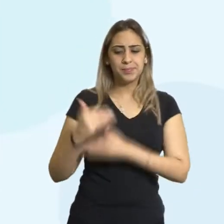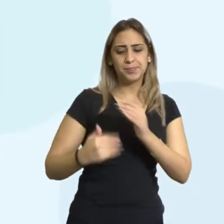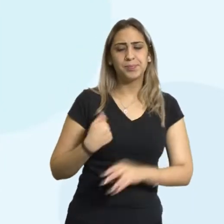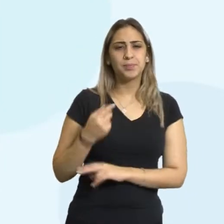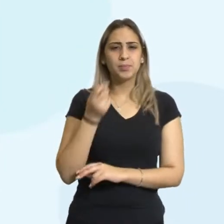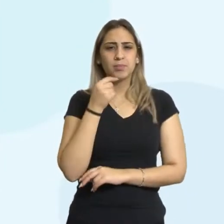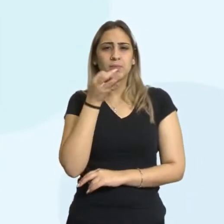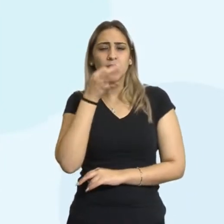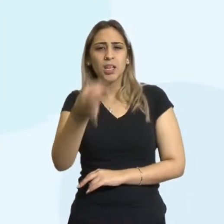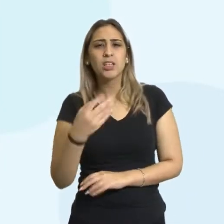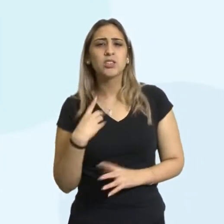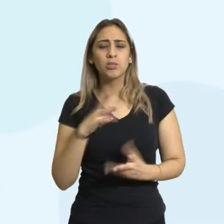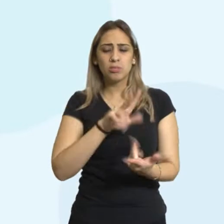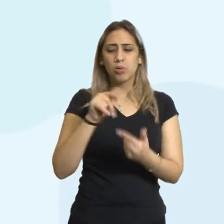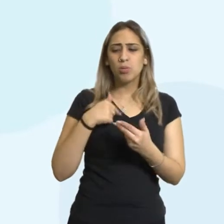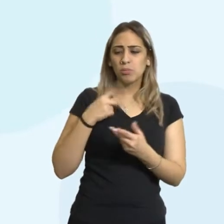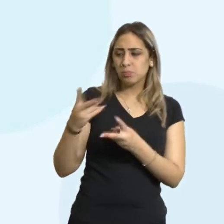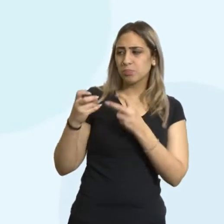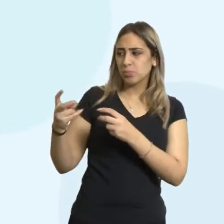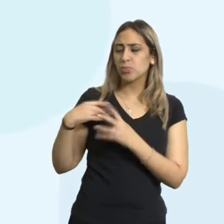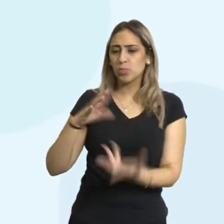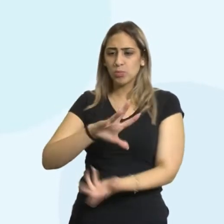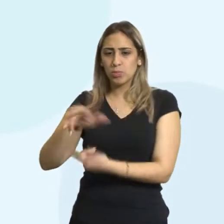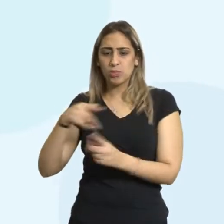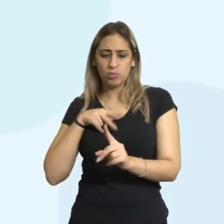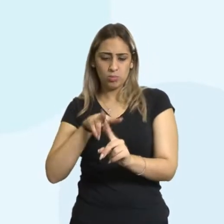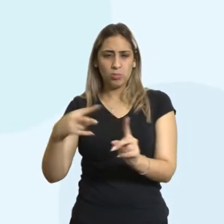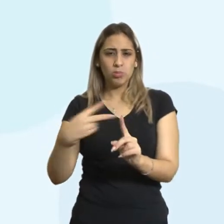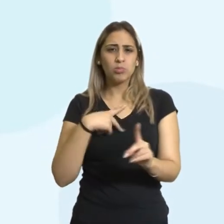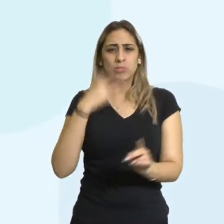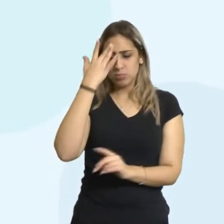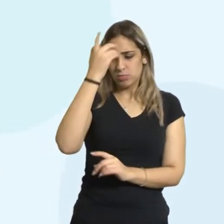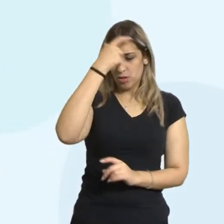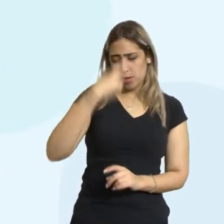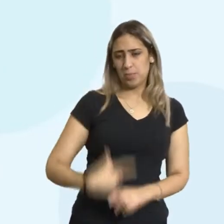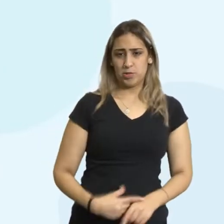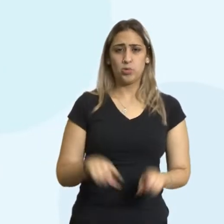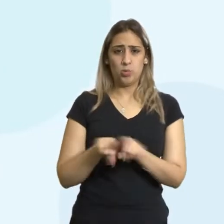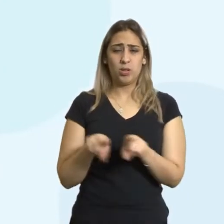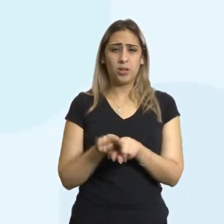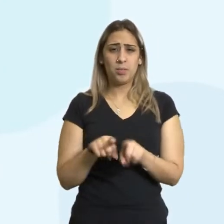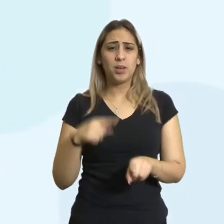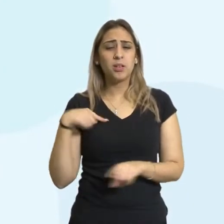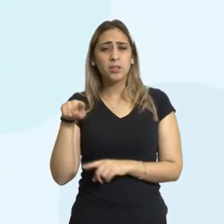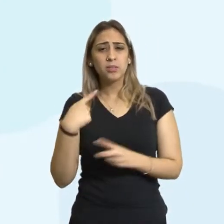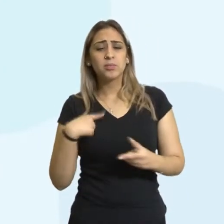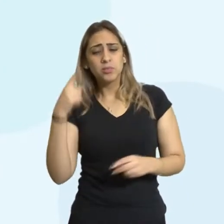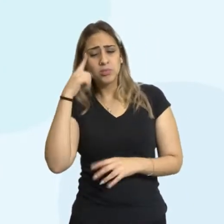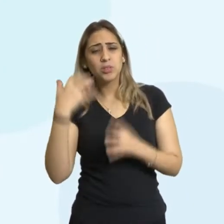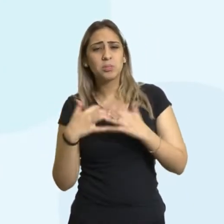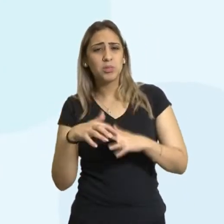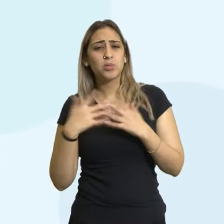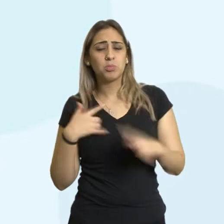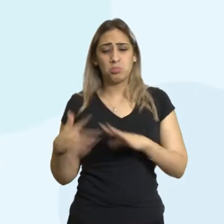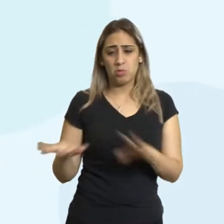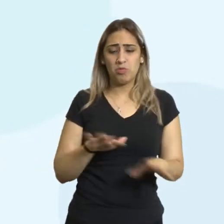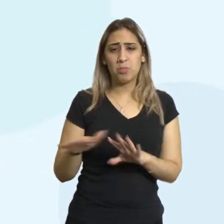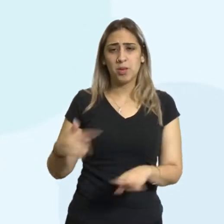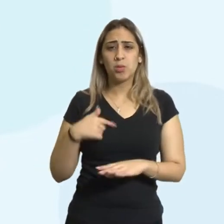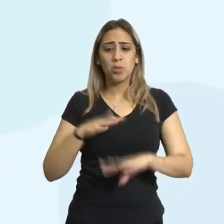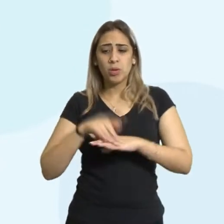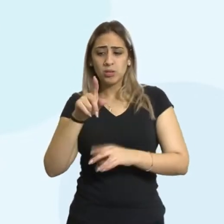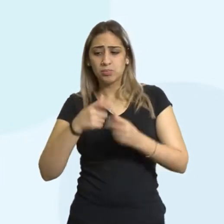a concepção do mundo da sociedade e do ser humano que a gente consegue Al Pacino like ele está pensando o movimento